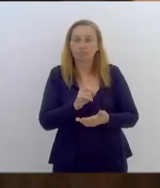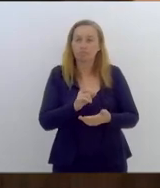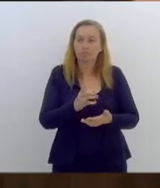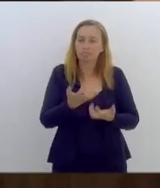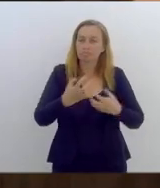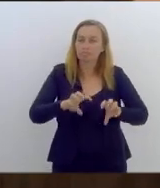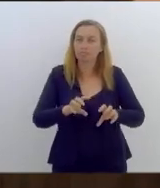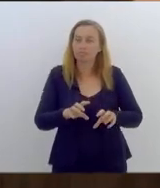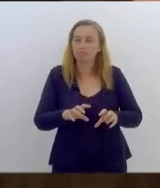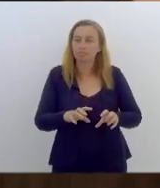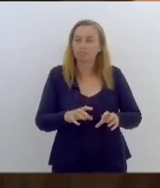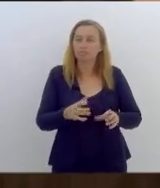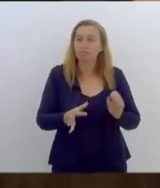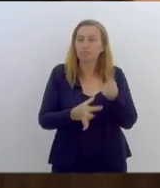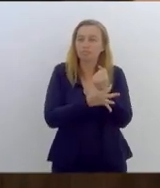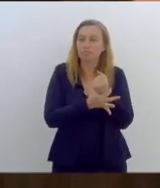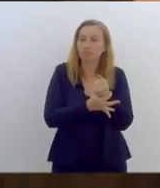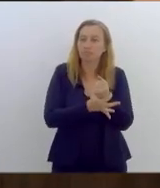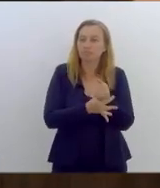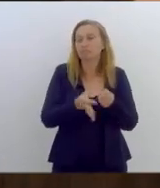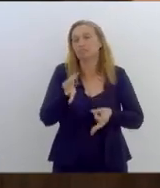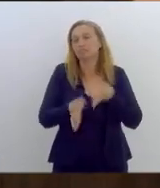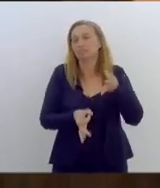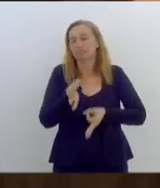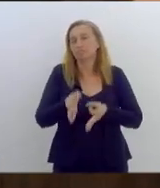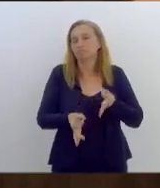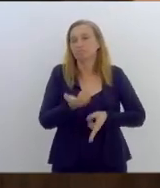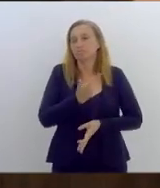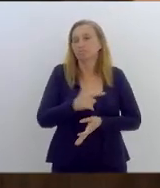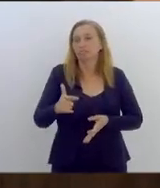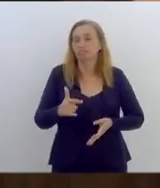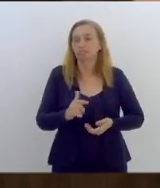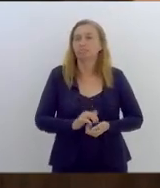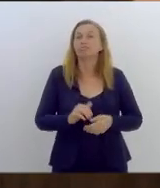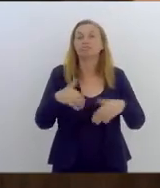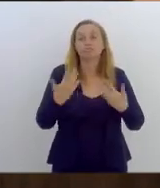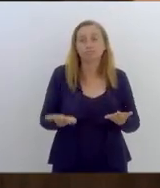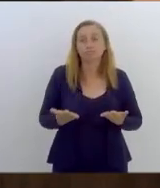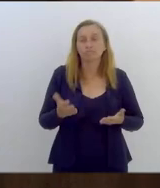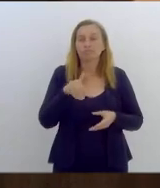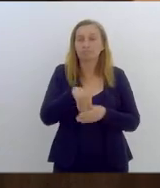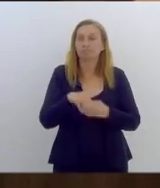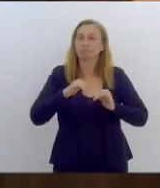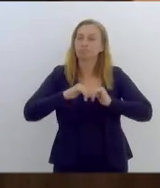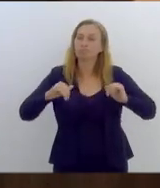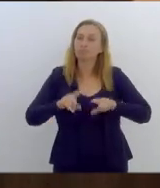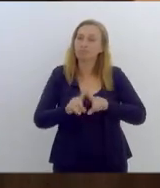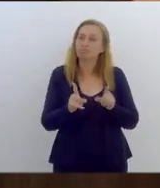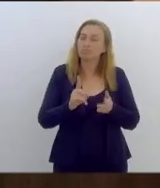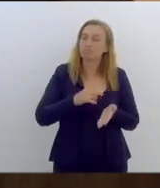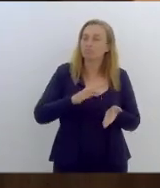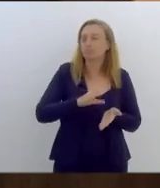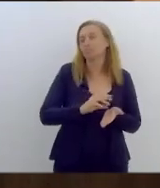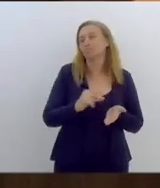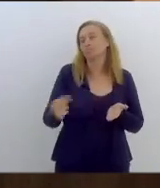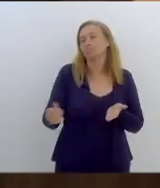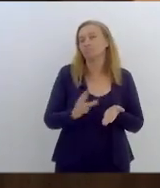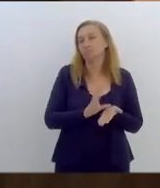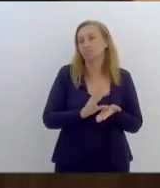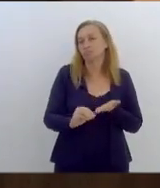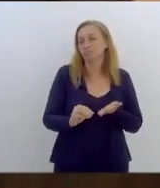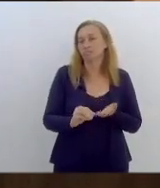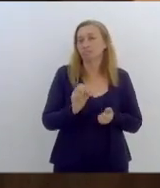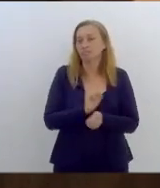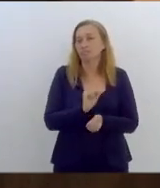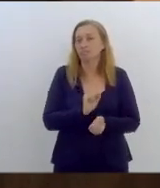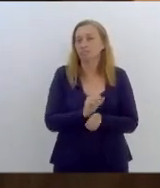porque acaba não tendo essa segurança jurídica que essa casa acaba não dando. Então, eu ia votar separado, mas retirou. Vou esperar chegar às